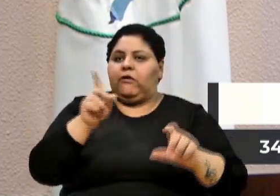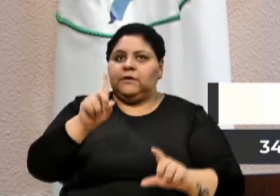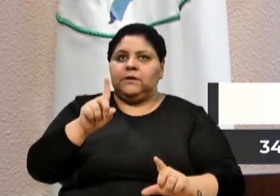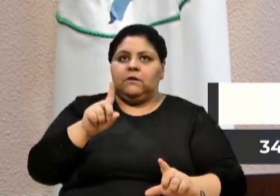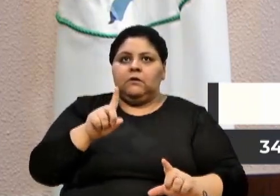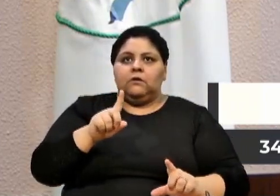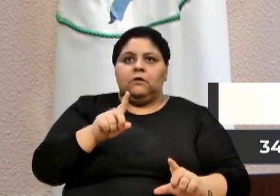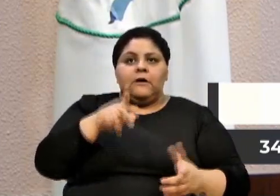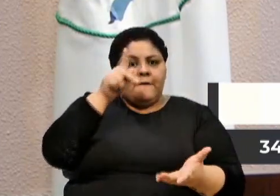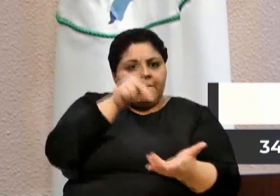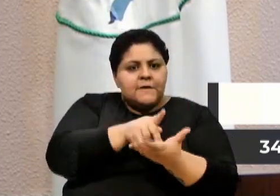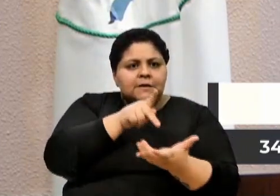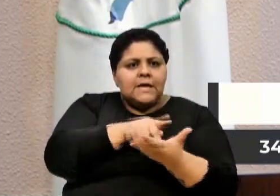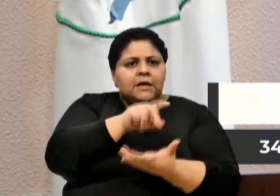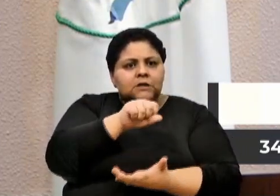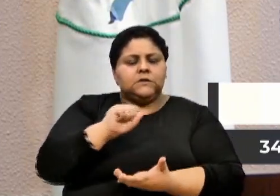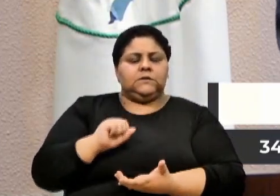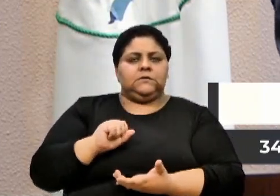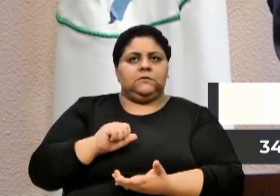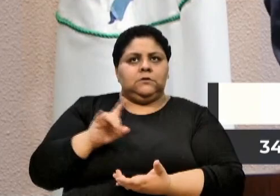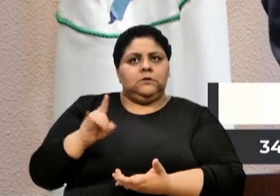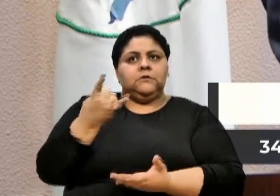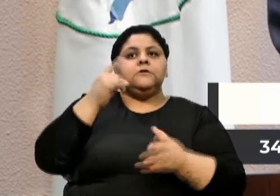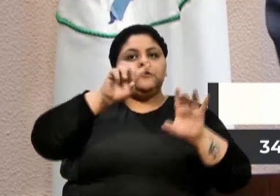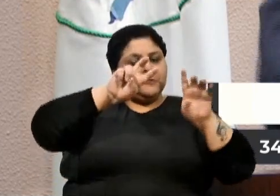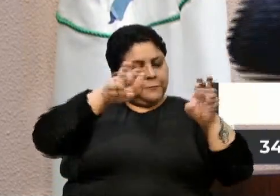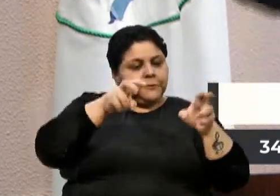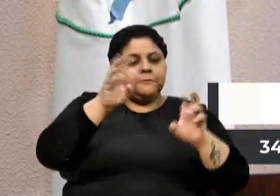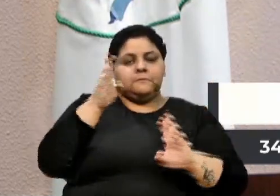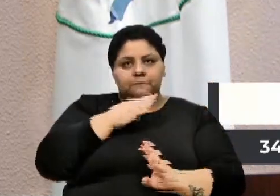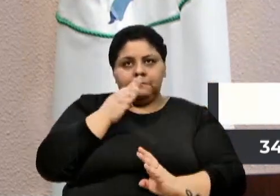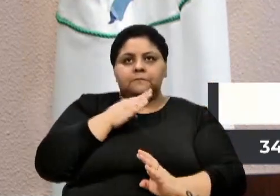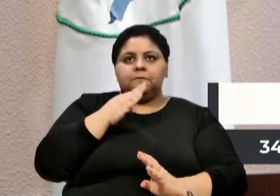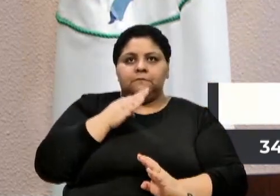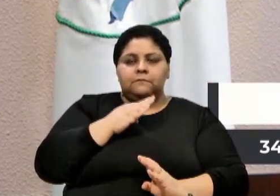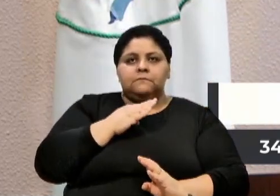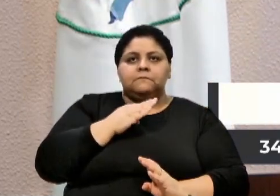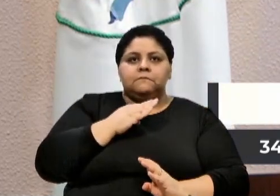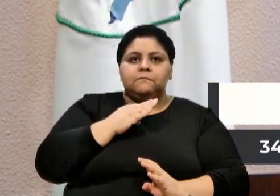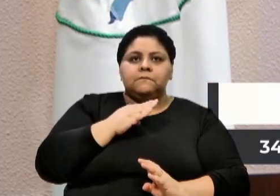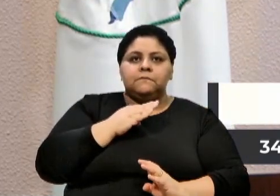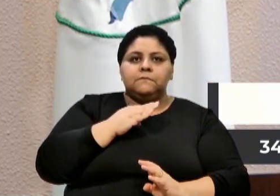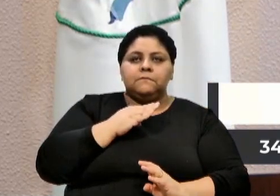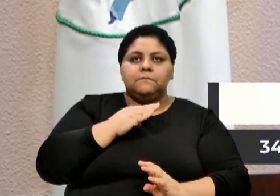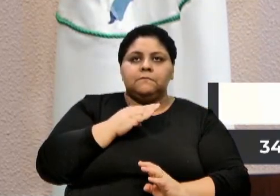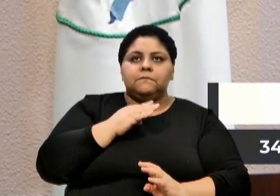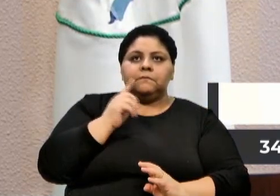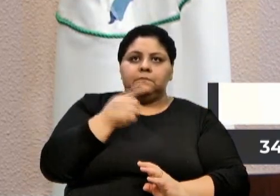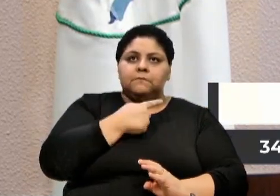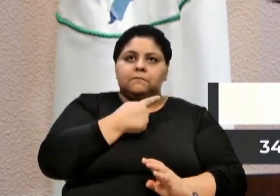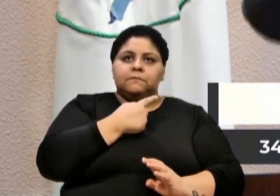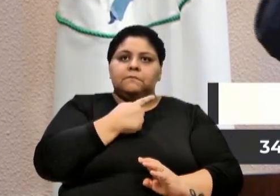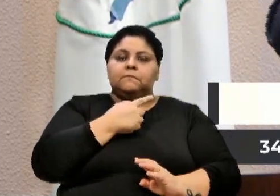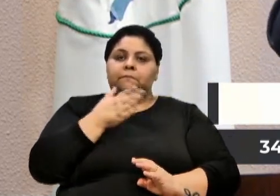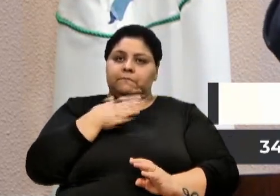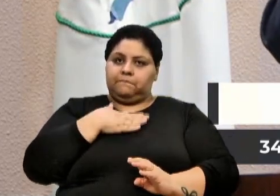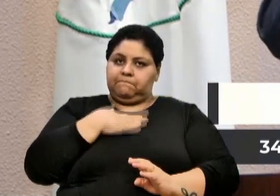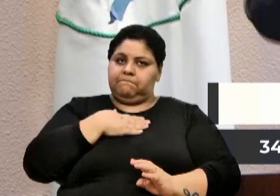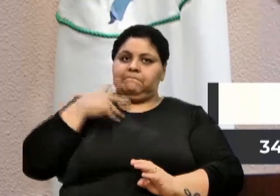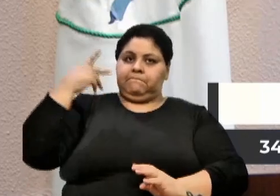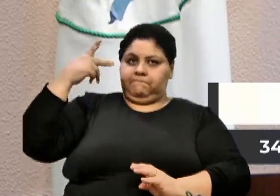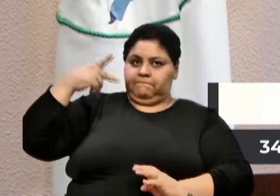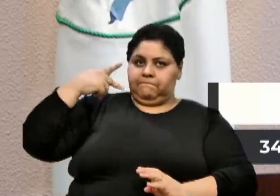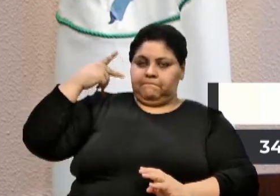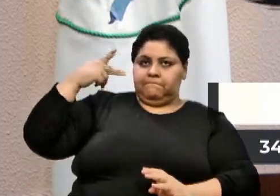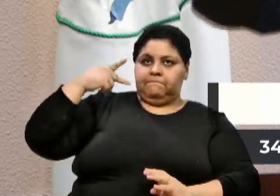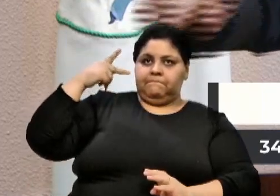realidade. Último assunto, bem breve. Esse vereador João Valim, usuário da UBS do bairro Serrano,